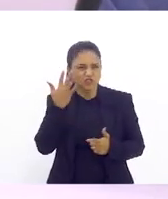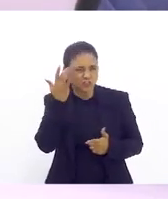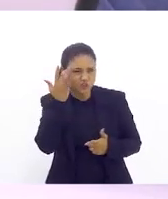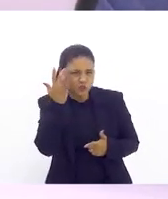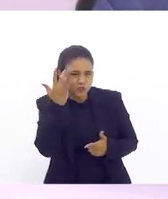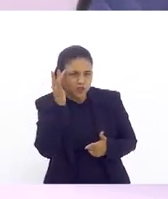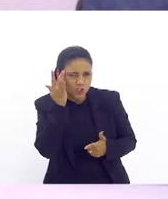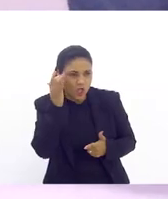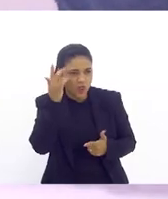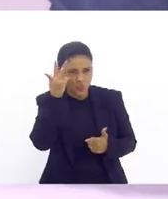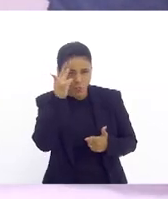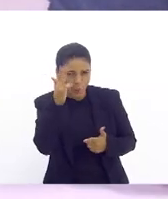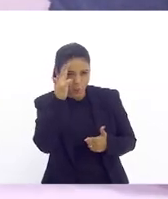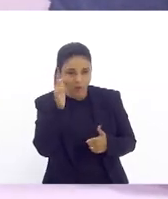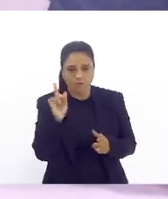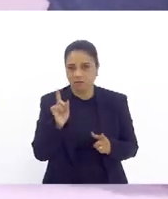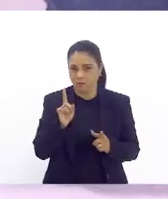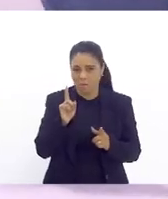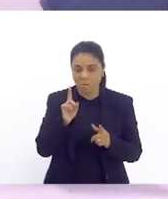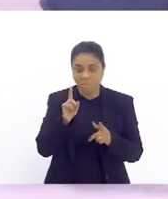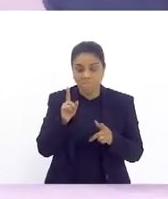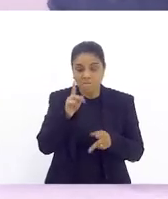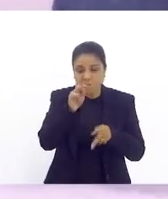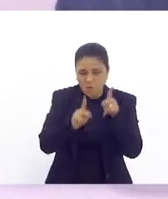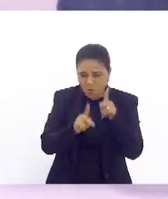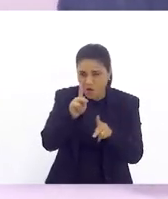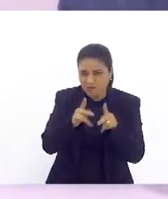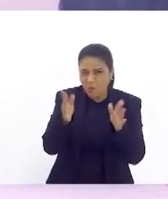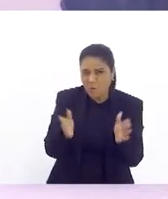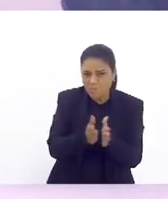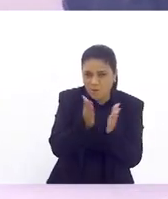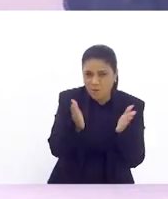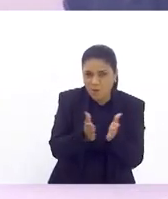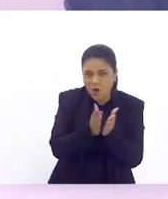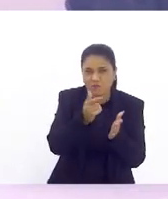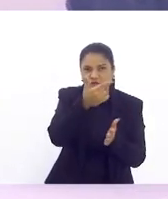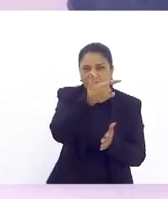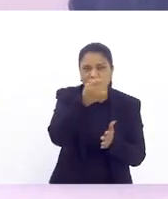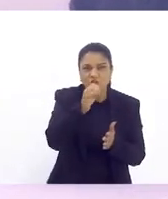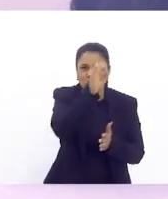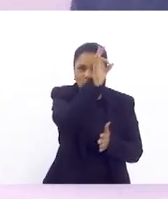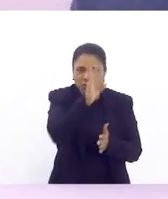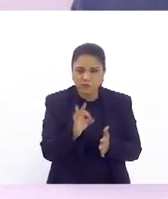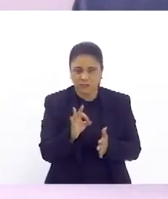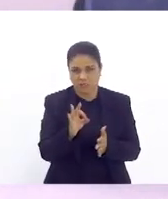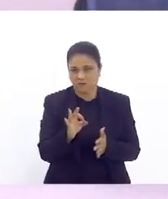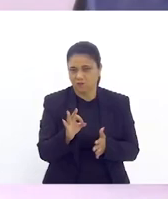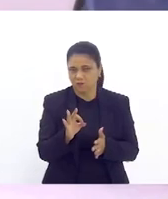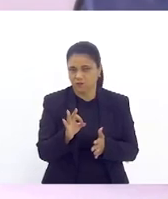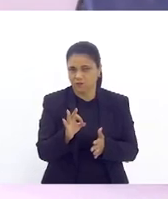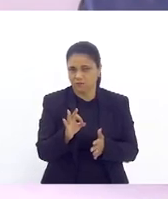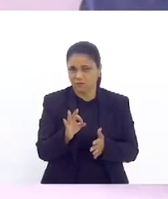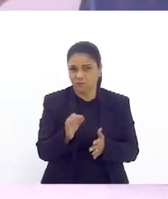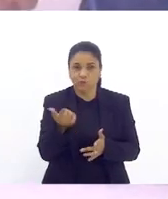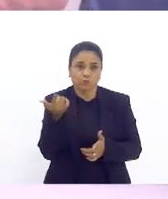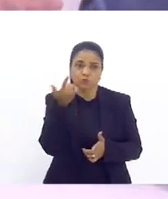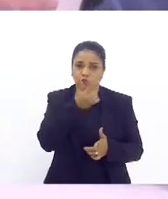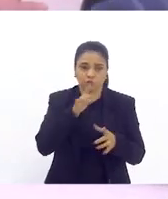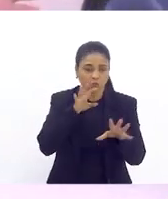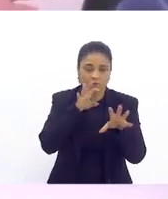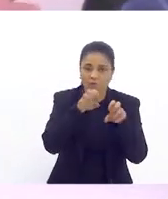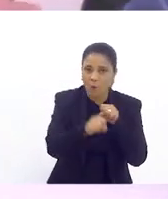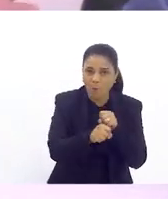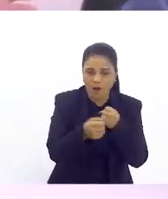que mais da metade da nossa população Pobre dos 20% mais pobres da população não concluam educação